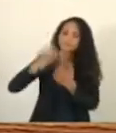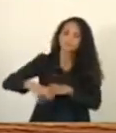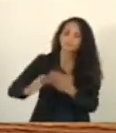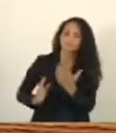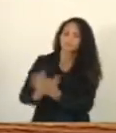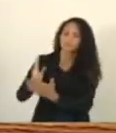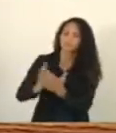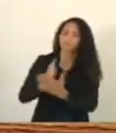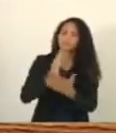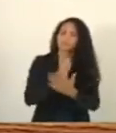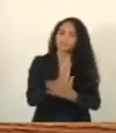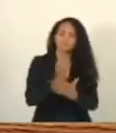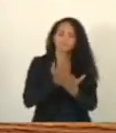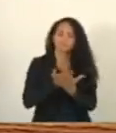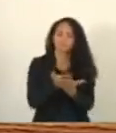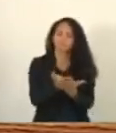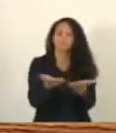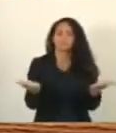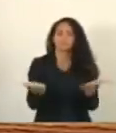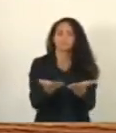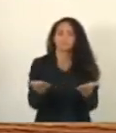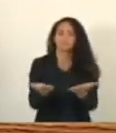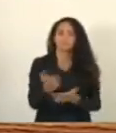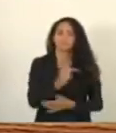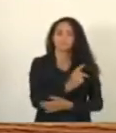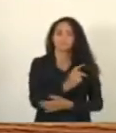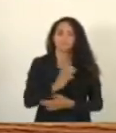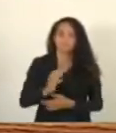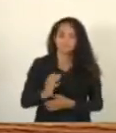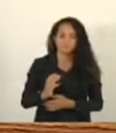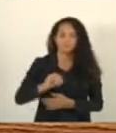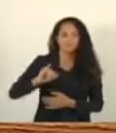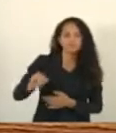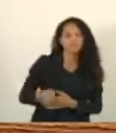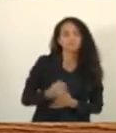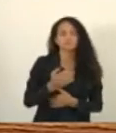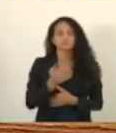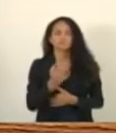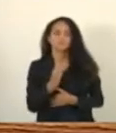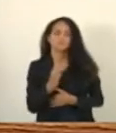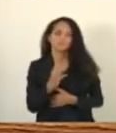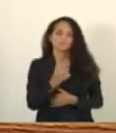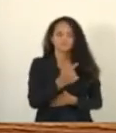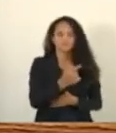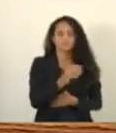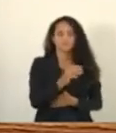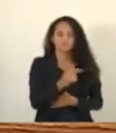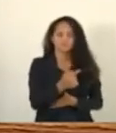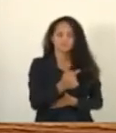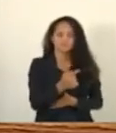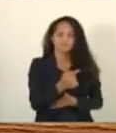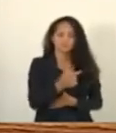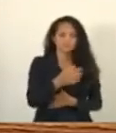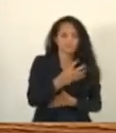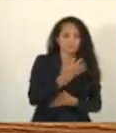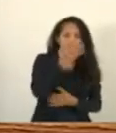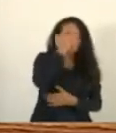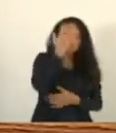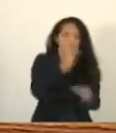dos concursandos no concurso da Polícia Civil. Seriam aproveitados inicialmente 73 ou